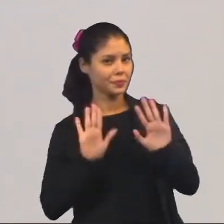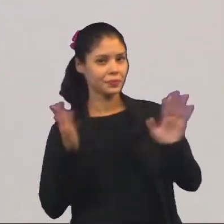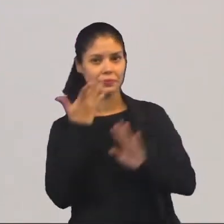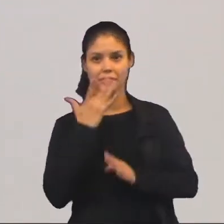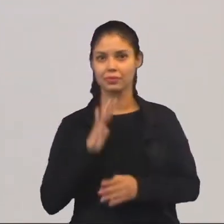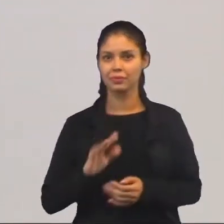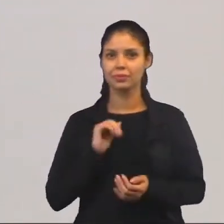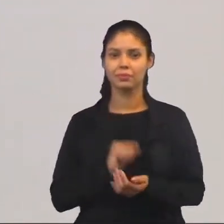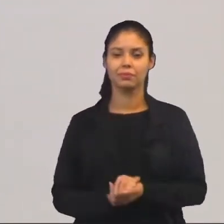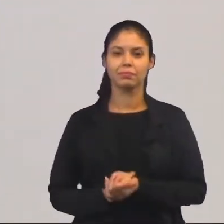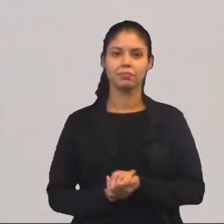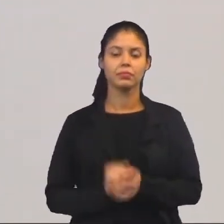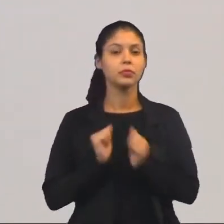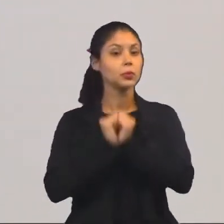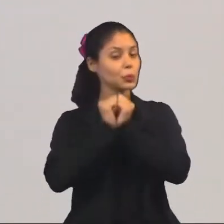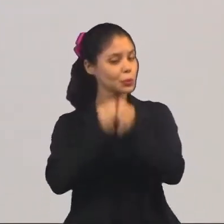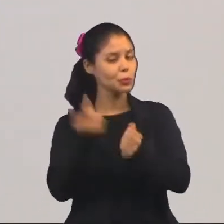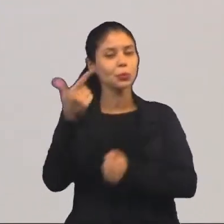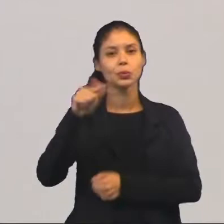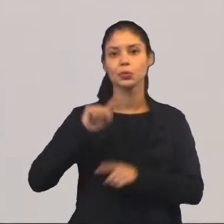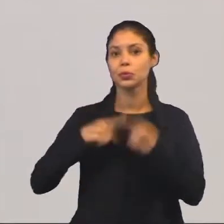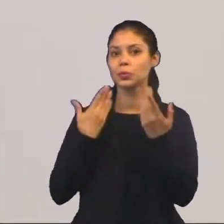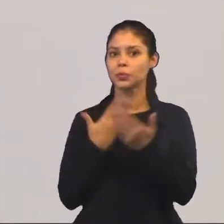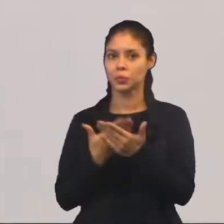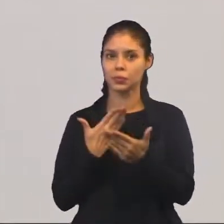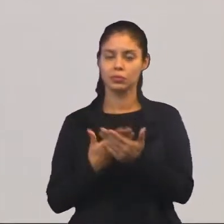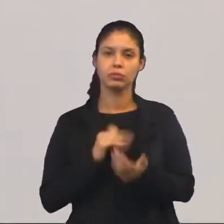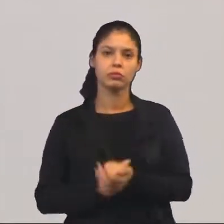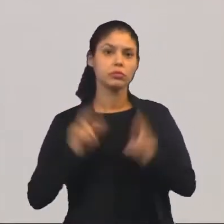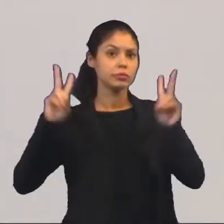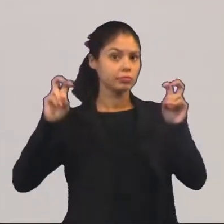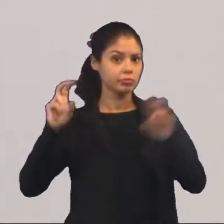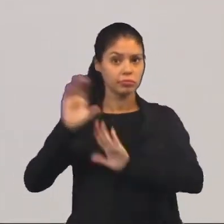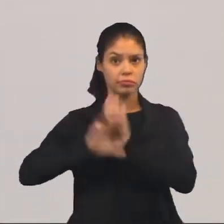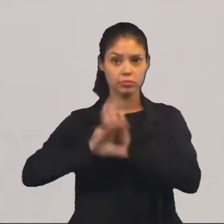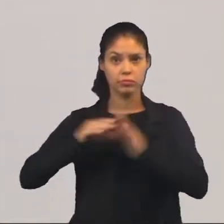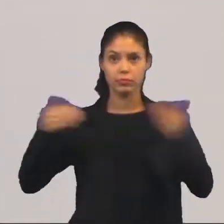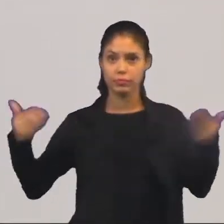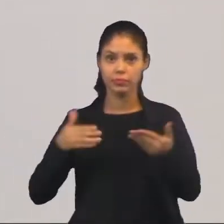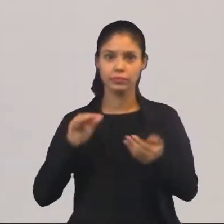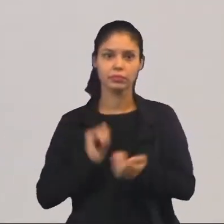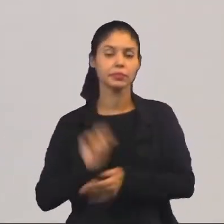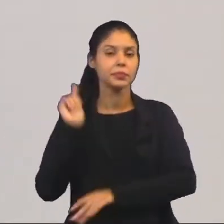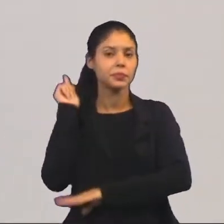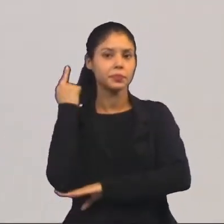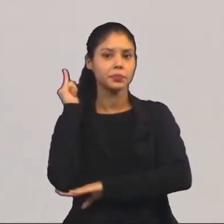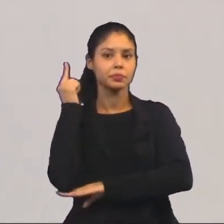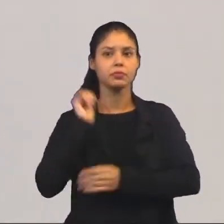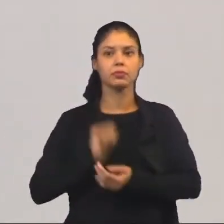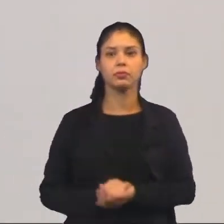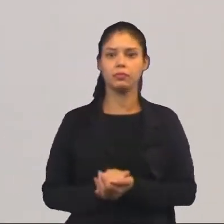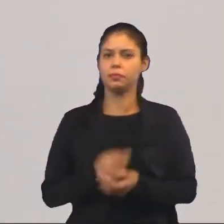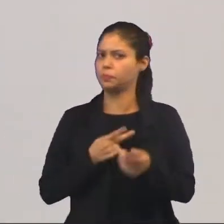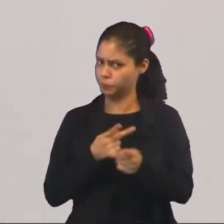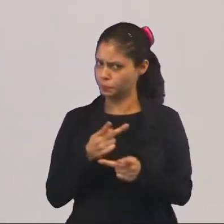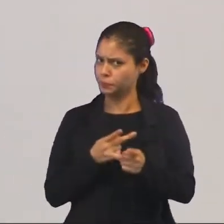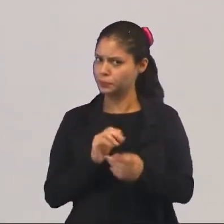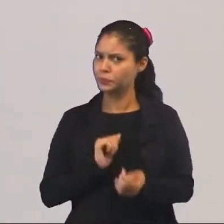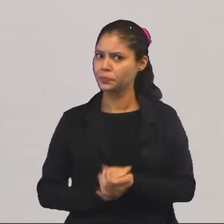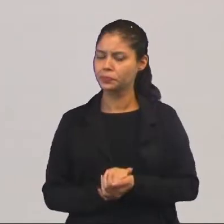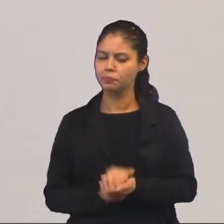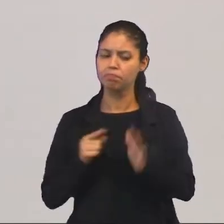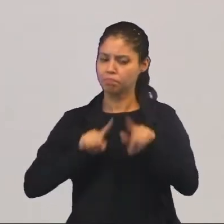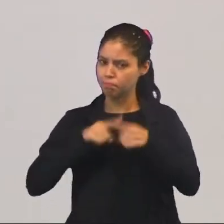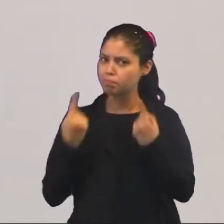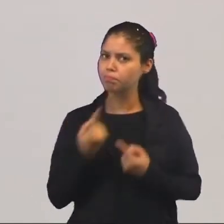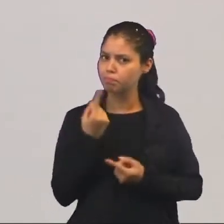Olá, crianças! Estamos aqui hoje juntos para mais uma aula e o nosso componente de hoje será Geografia. Estão preparados para mais